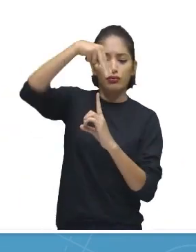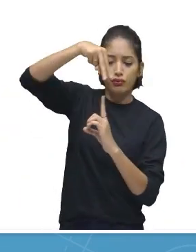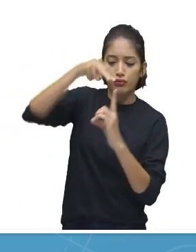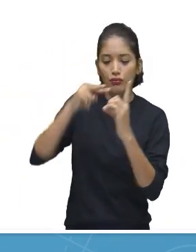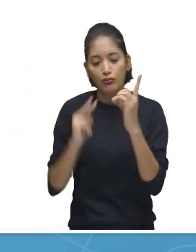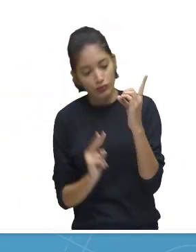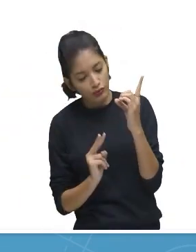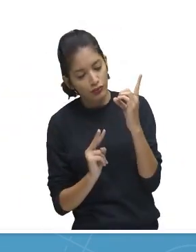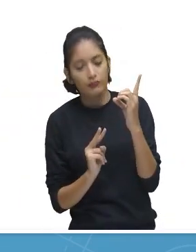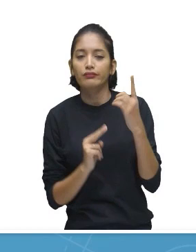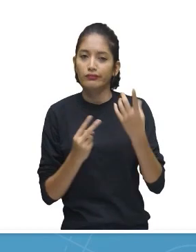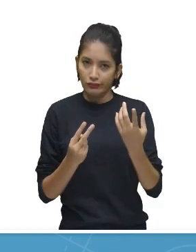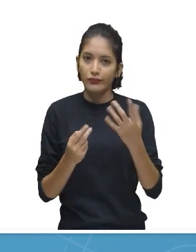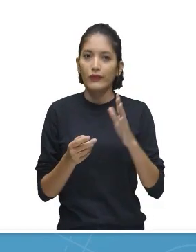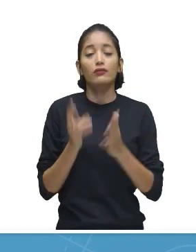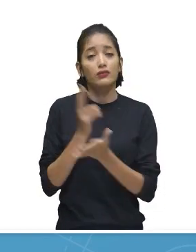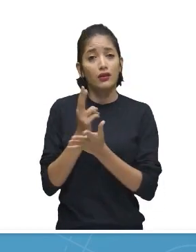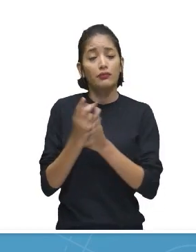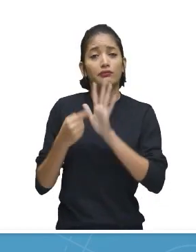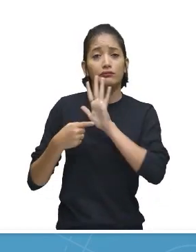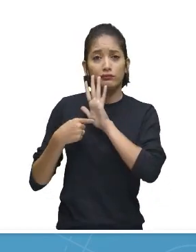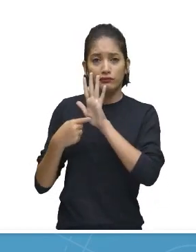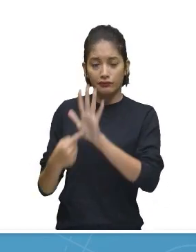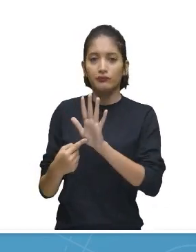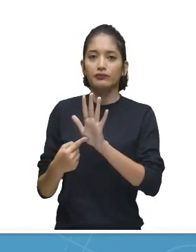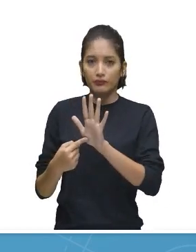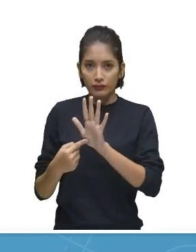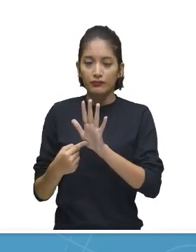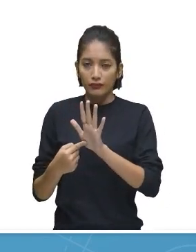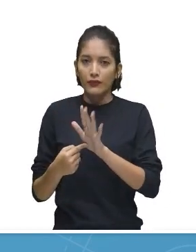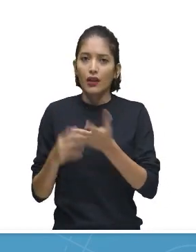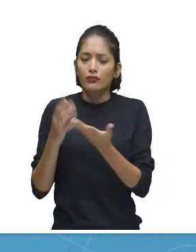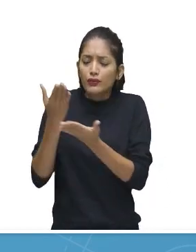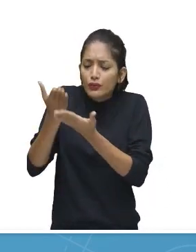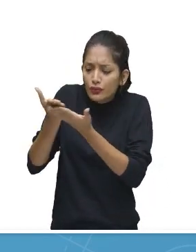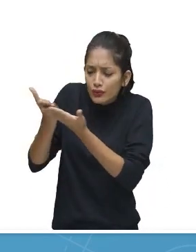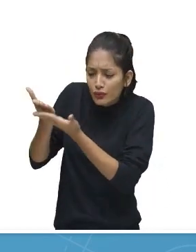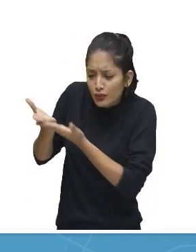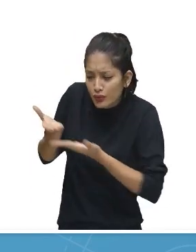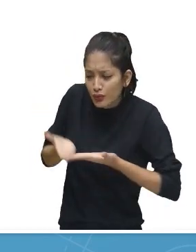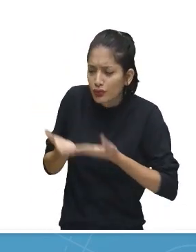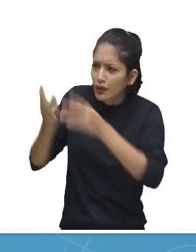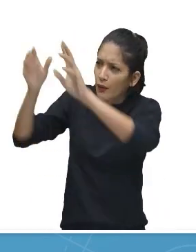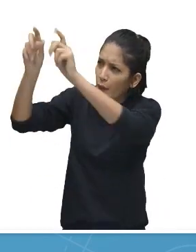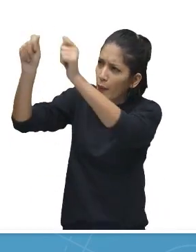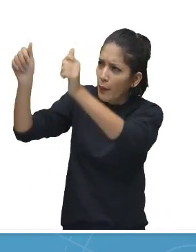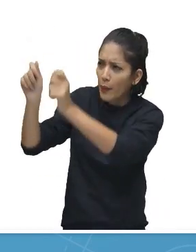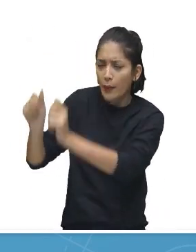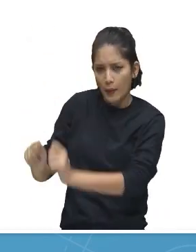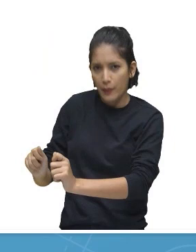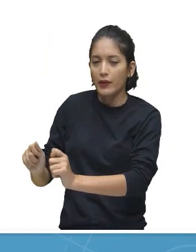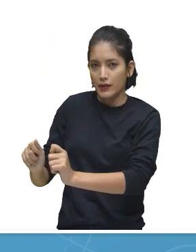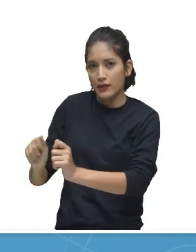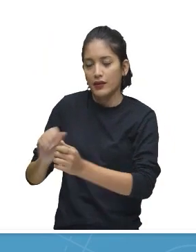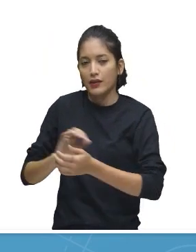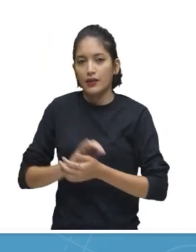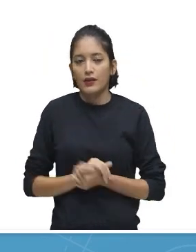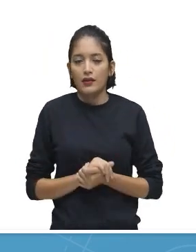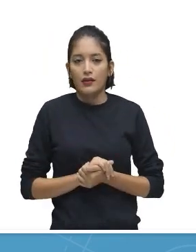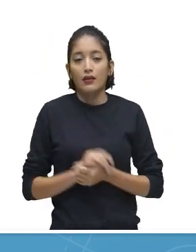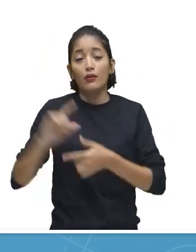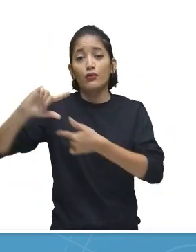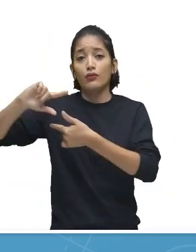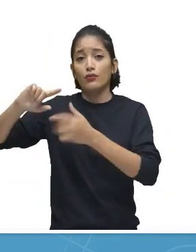eles apresentavam. Então eles faziam um estudo ali e por exemplo, no